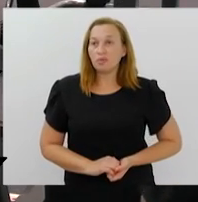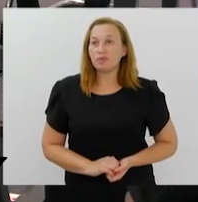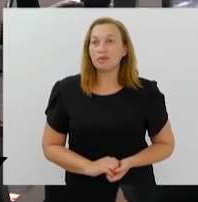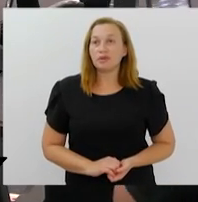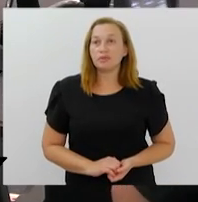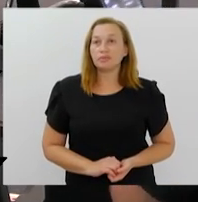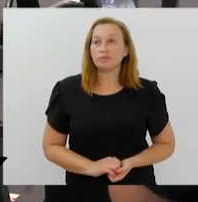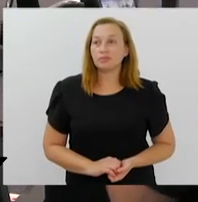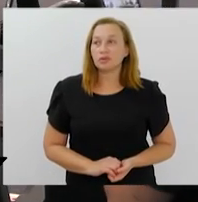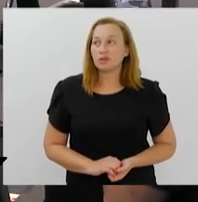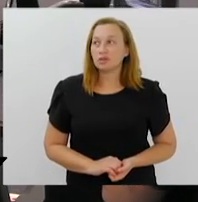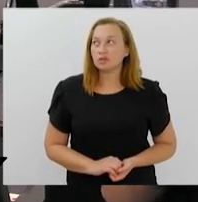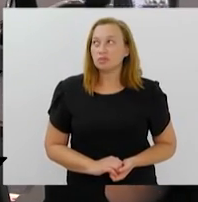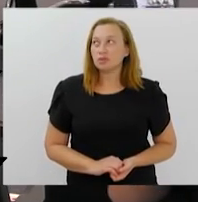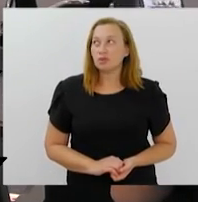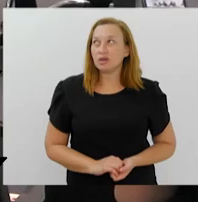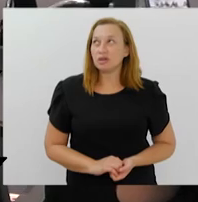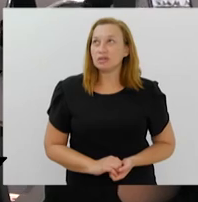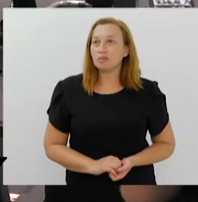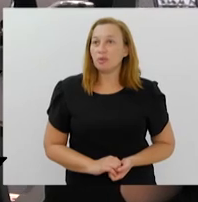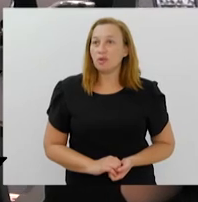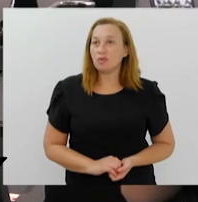calma momento